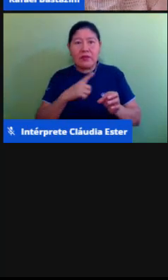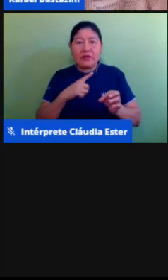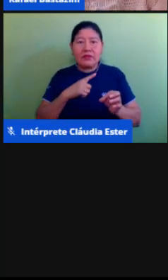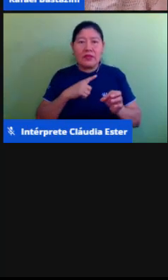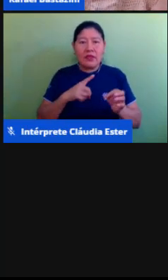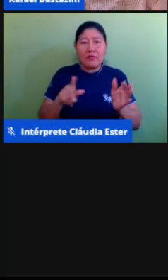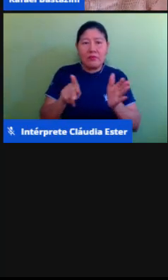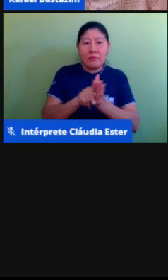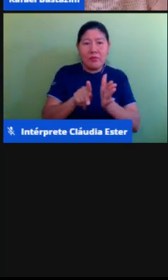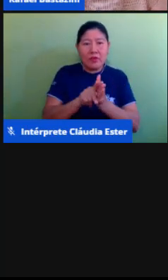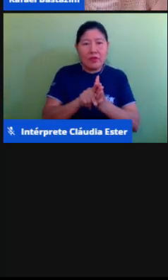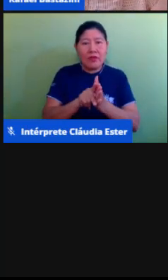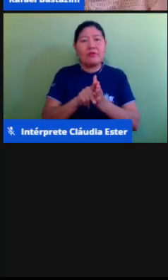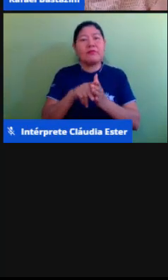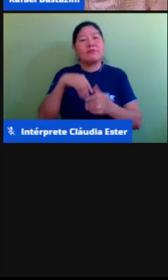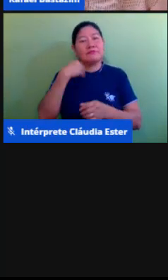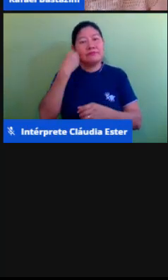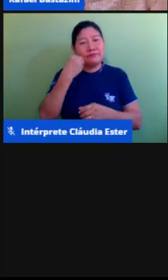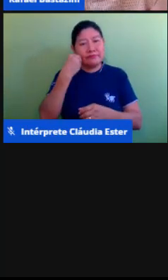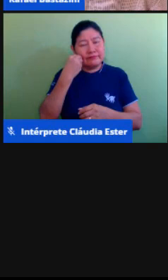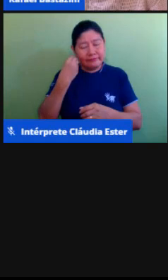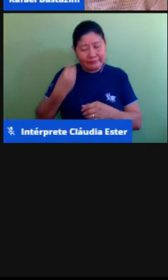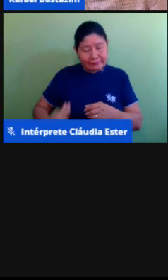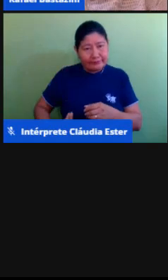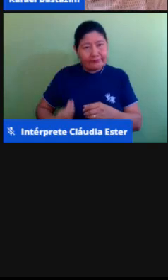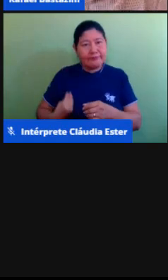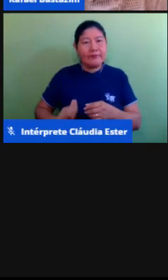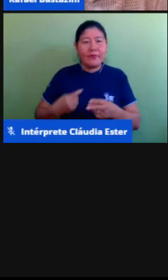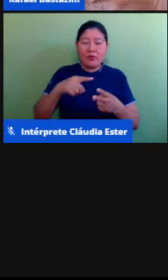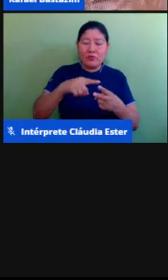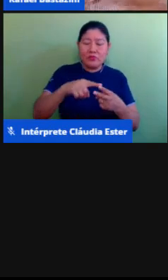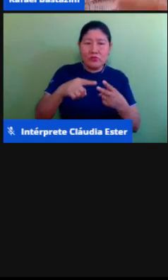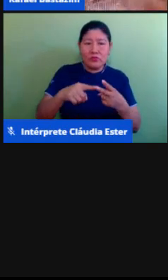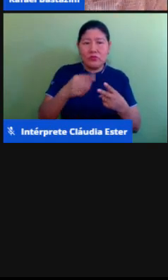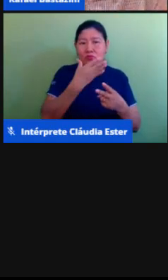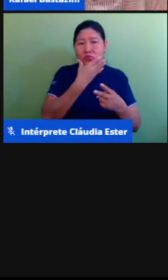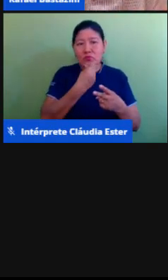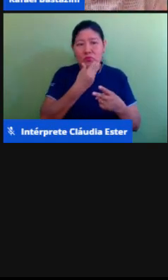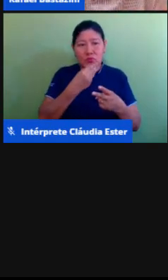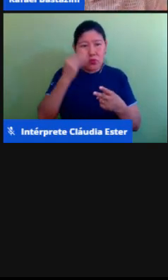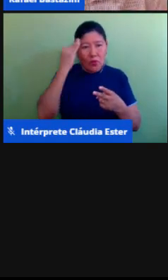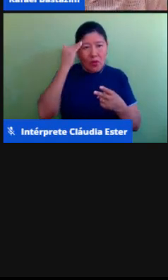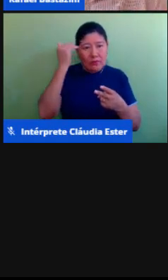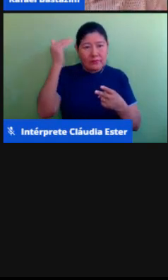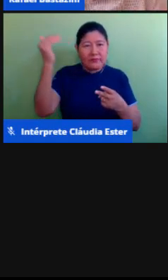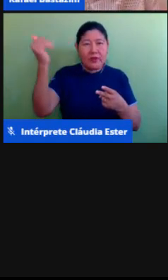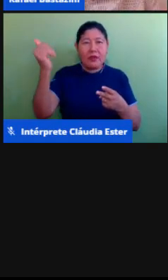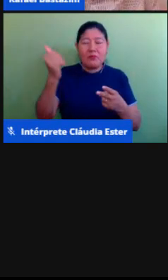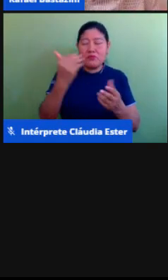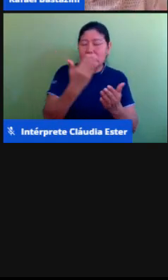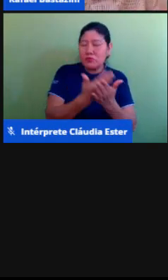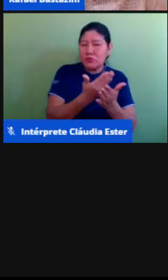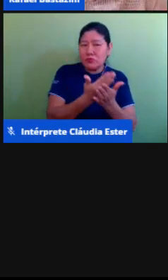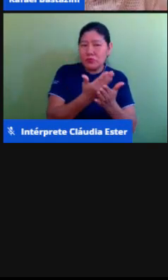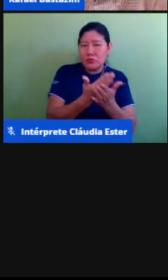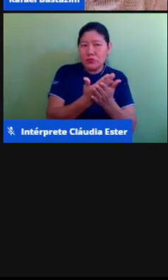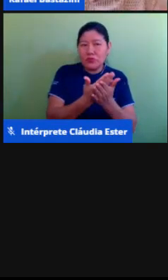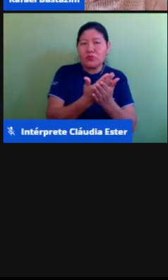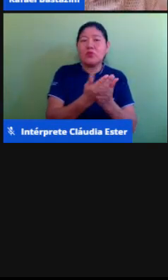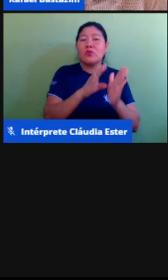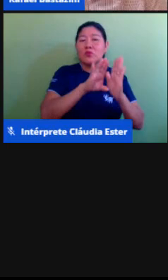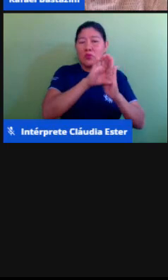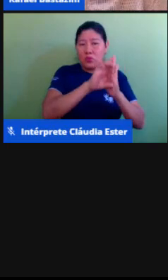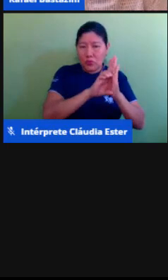vida. Os dois principais autores desse período, desse entendimento, desses conteúdos